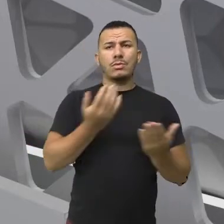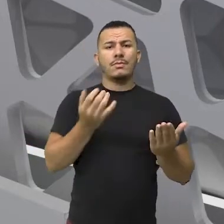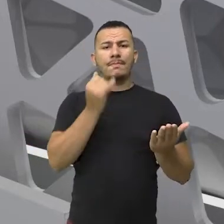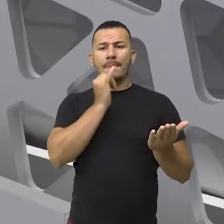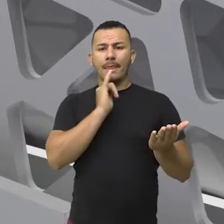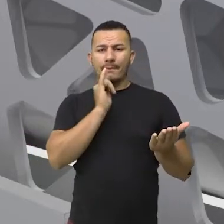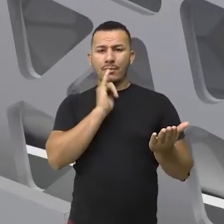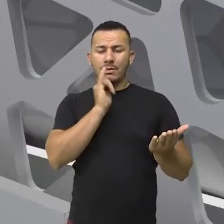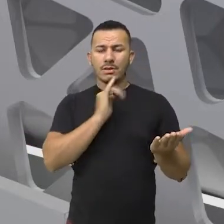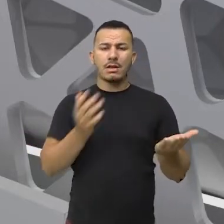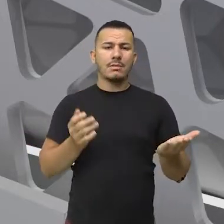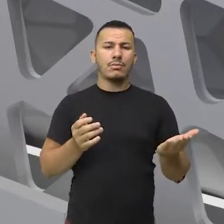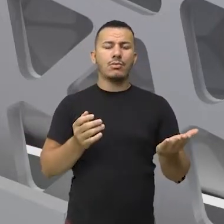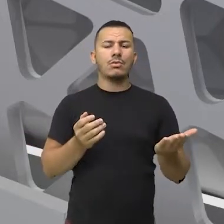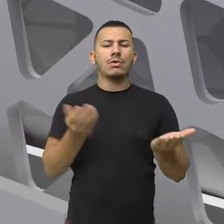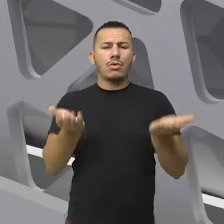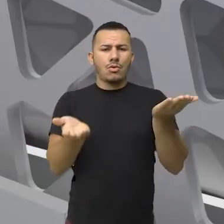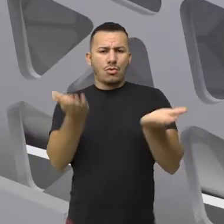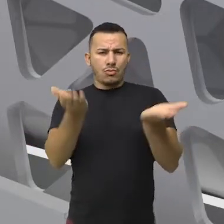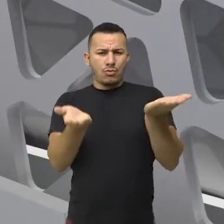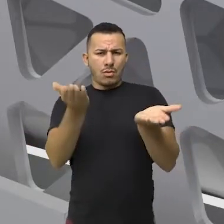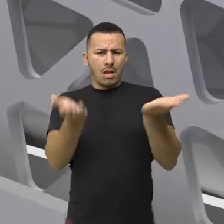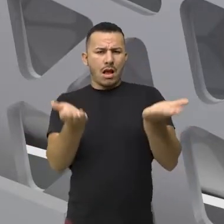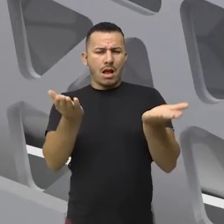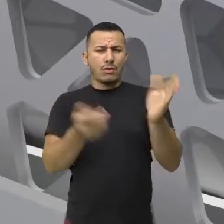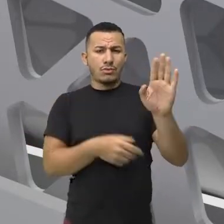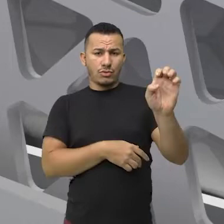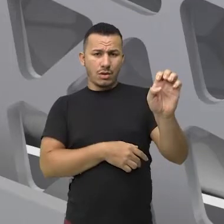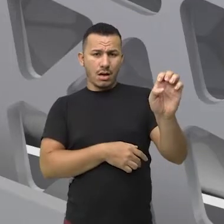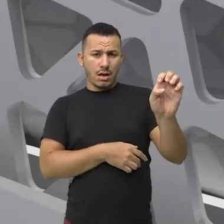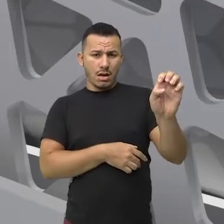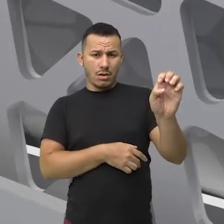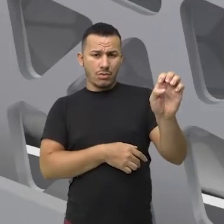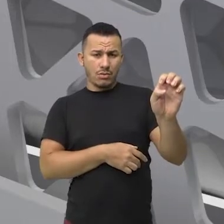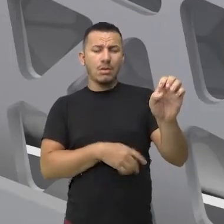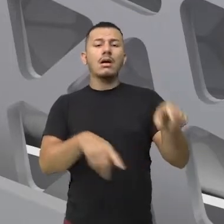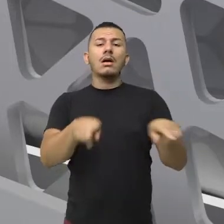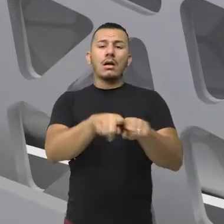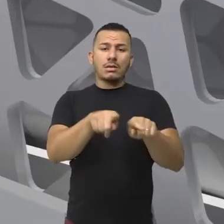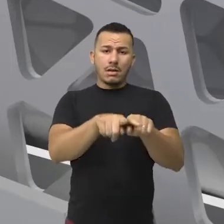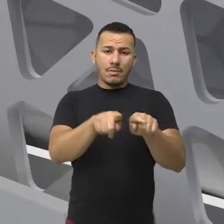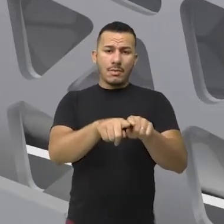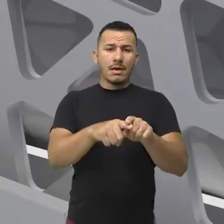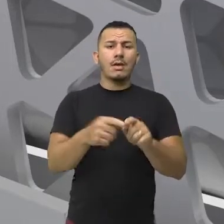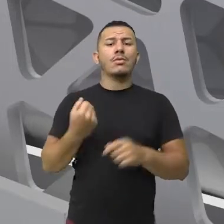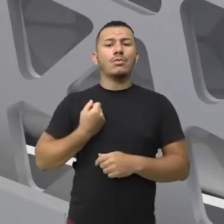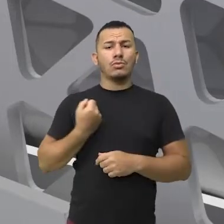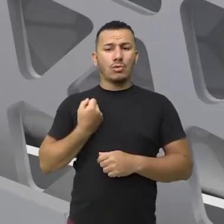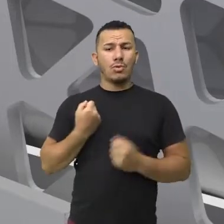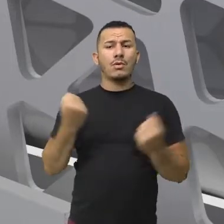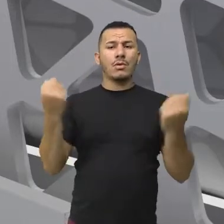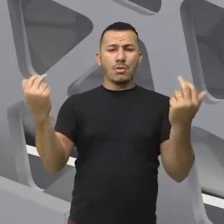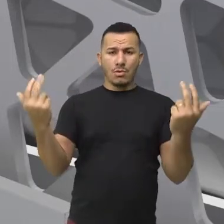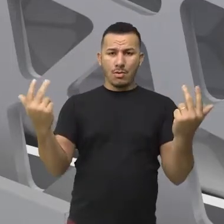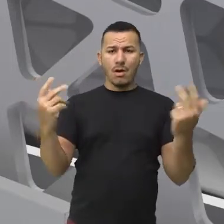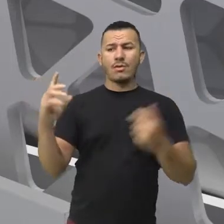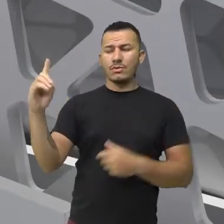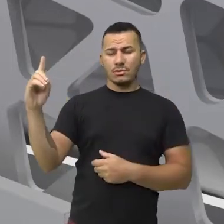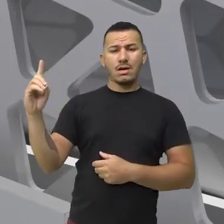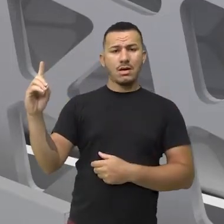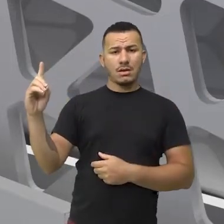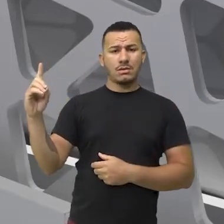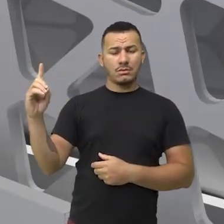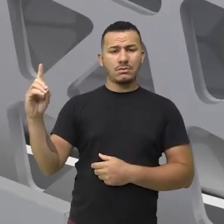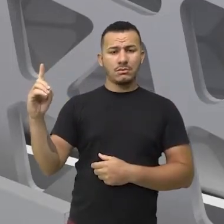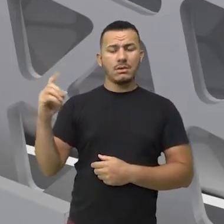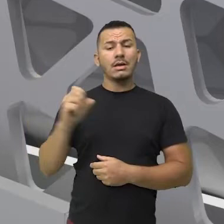no membro esquerdo aqui da minha mão, né? Você também vai acrescentar o mesmo número na direita.